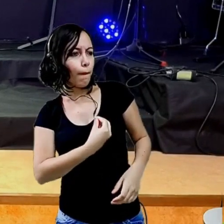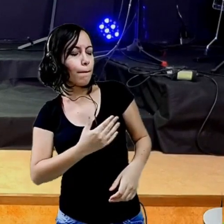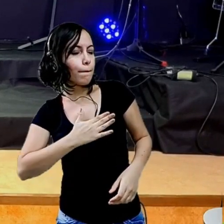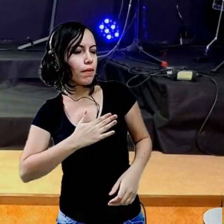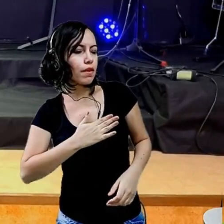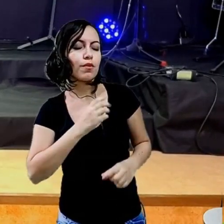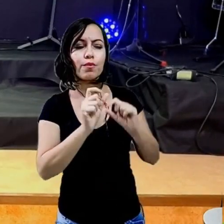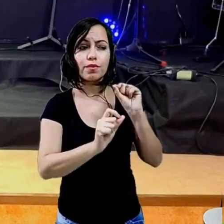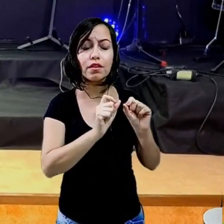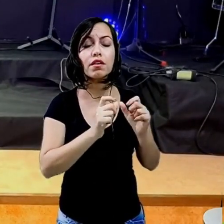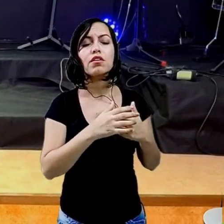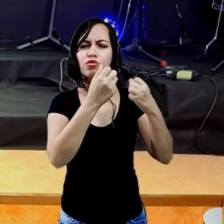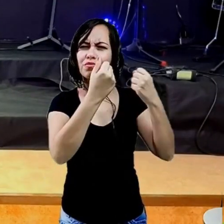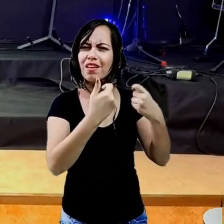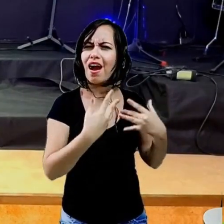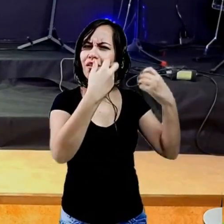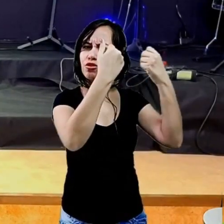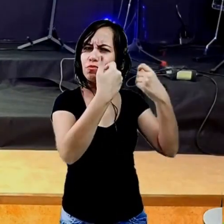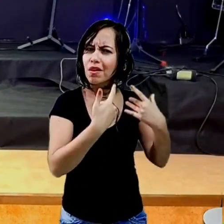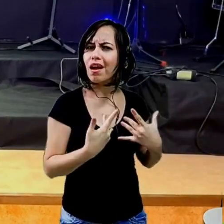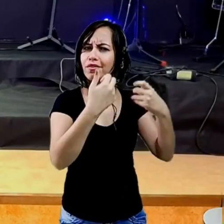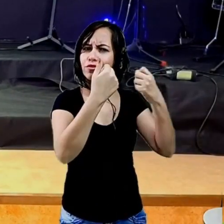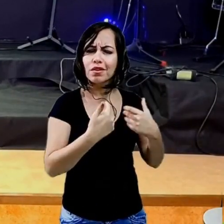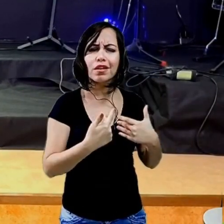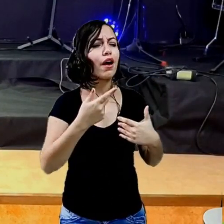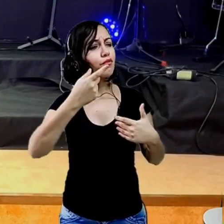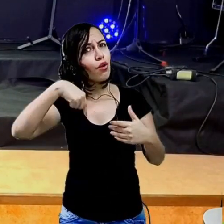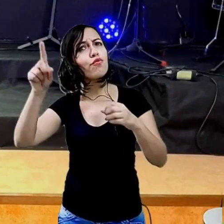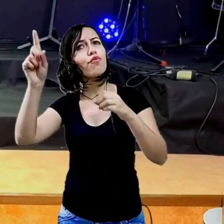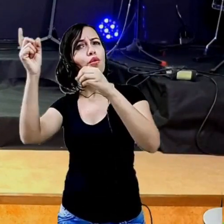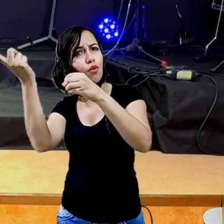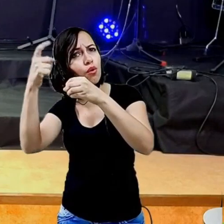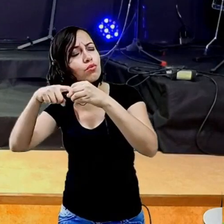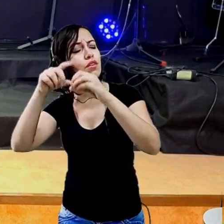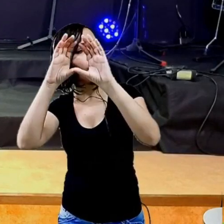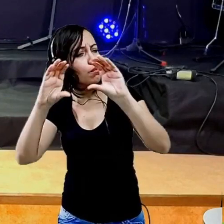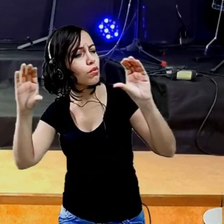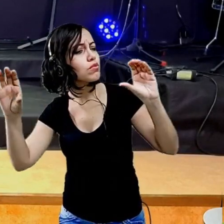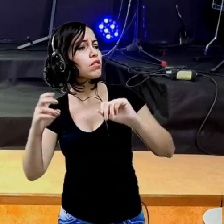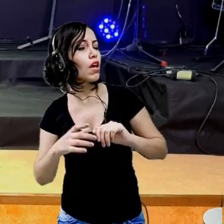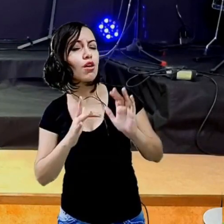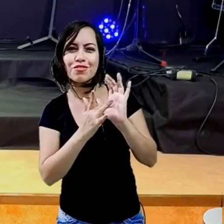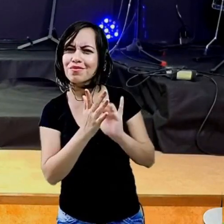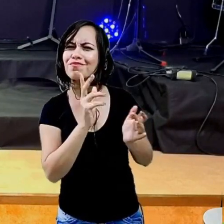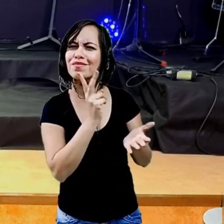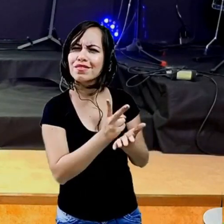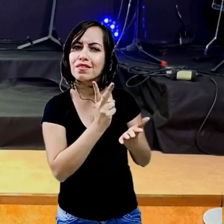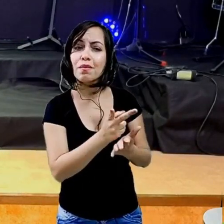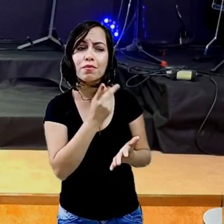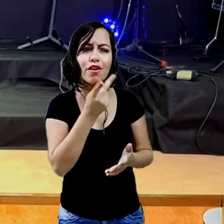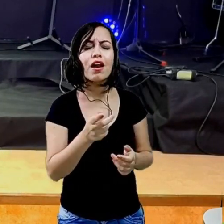e que Jesus ascenderia aos céus, voltaria para os céus, para onde está o